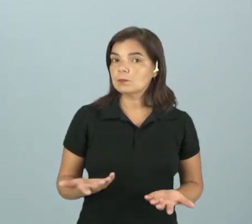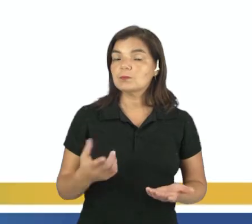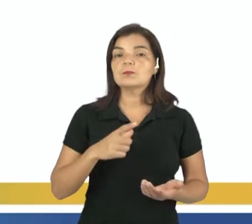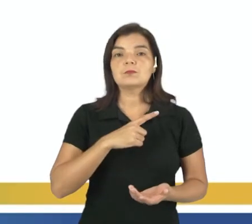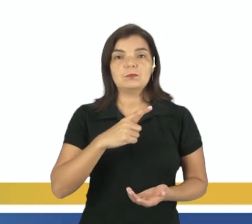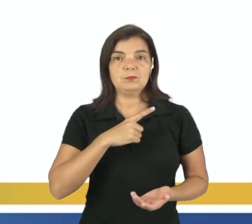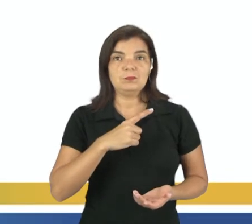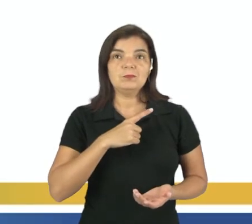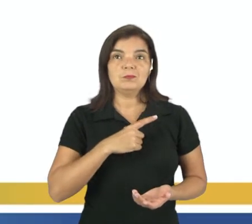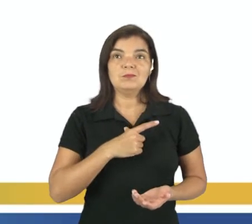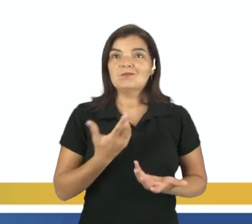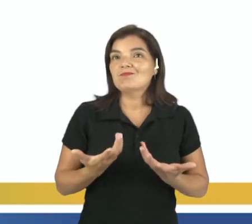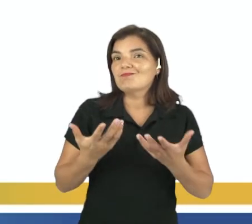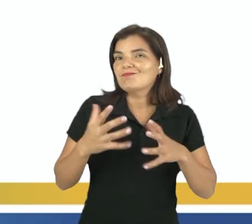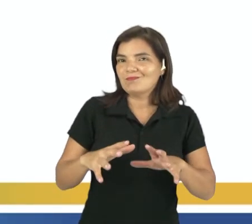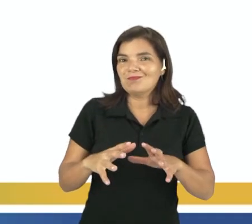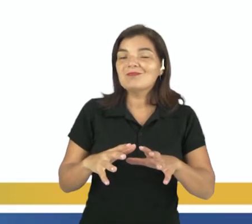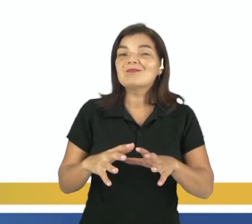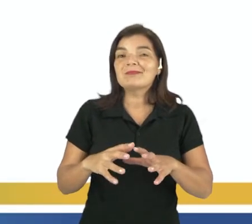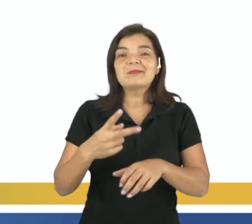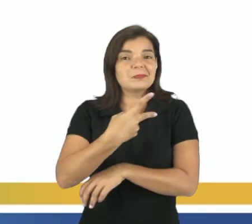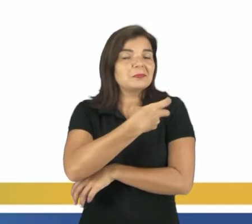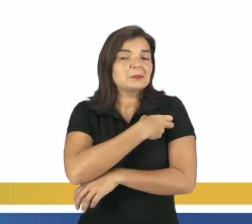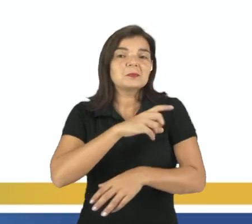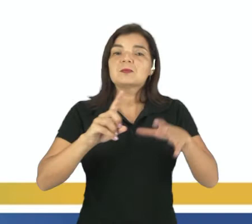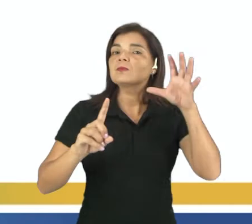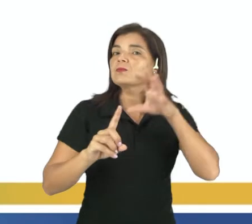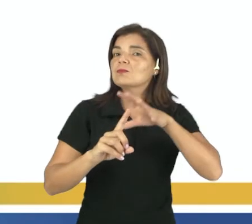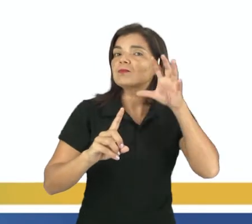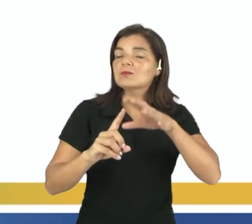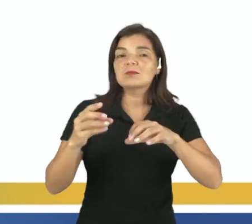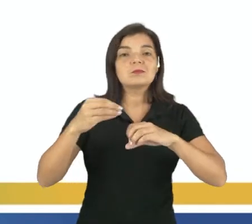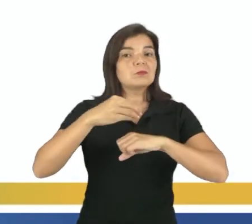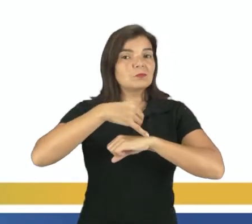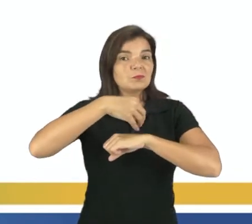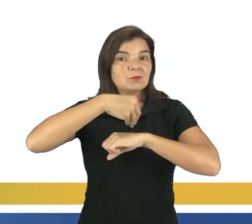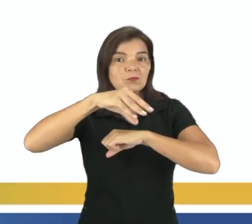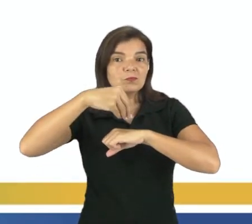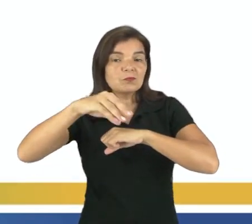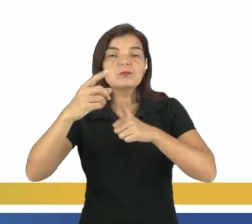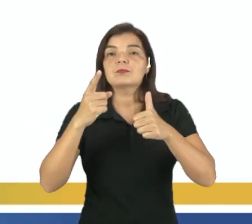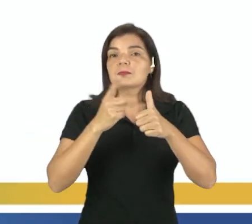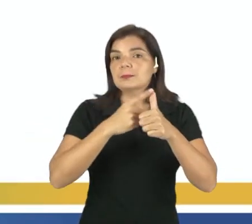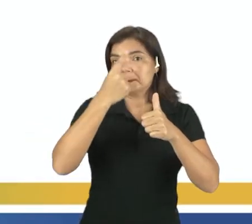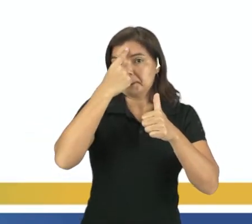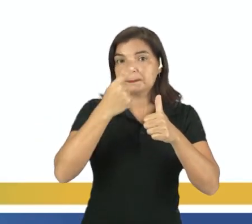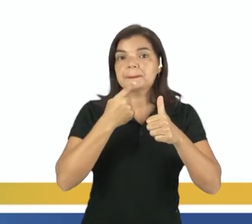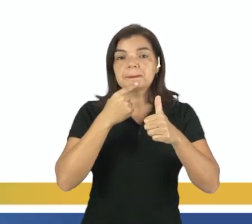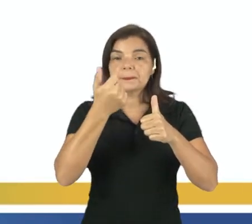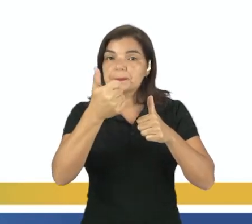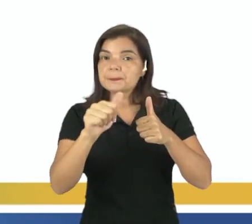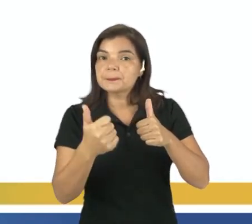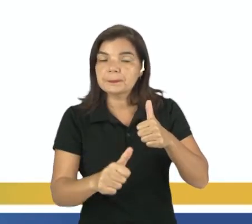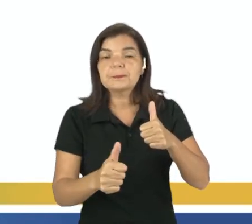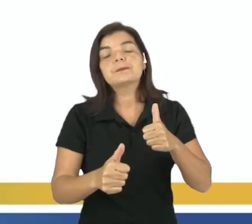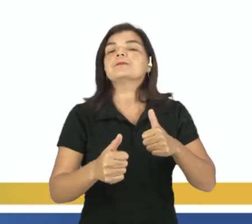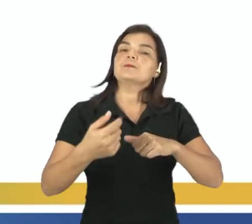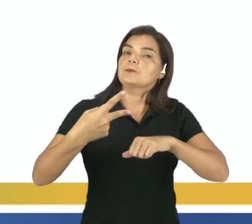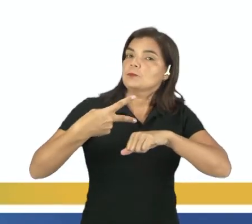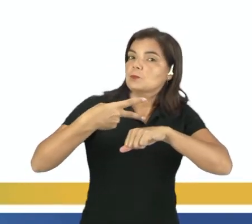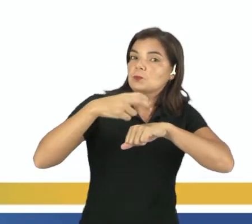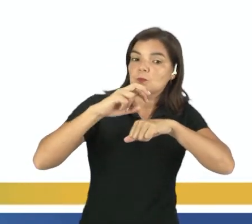de a adesão à vacina cair pode ser uma influência de publicações, como a primeira imagem analisada, um chip